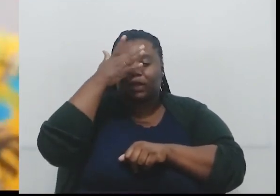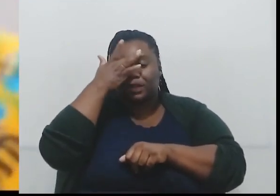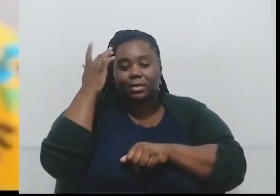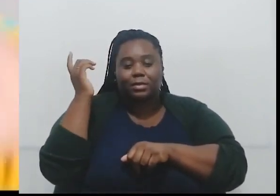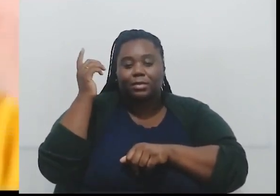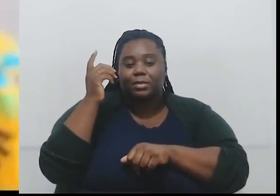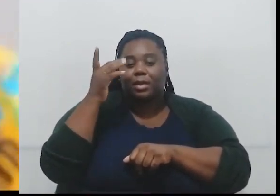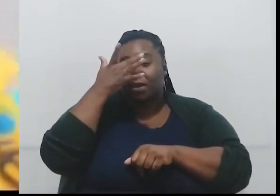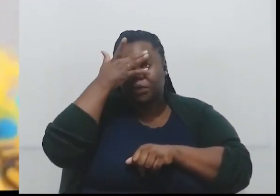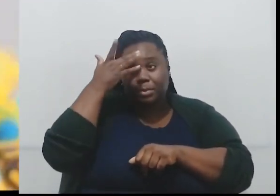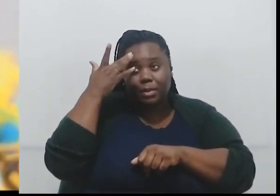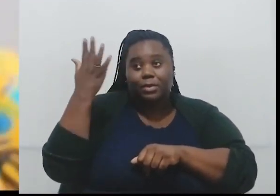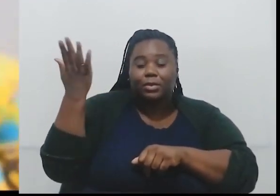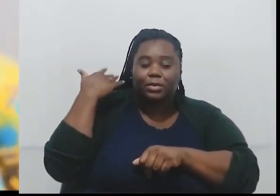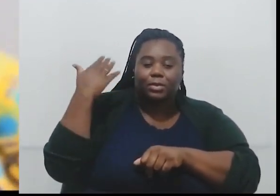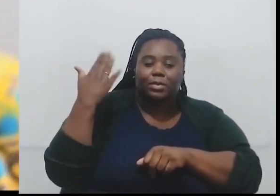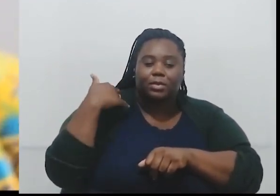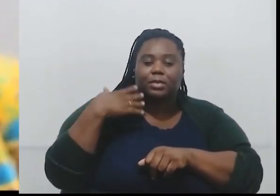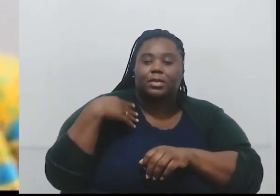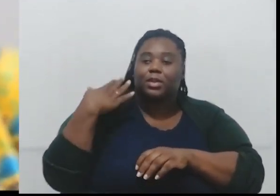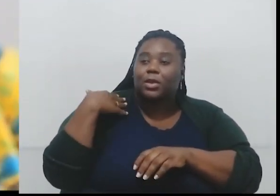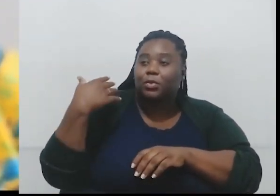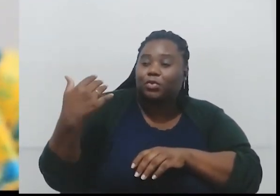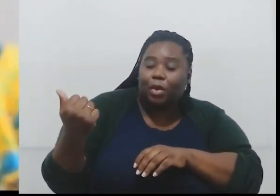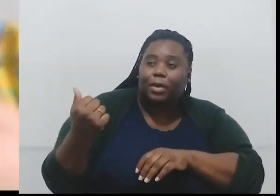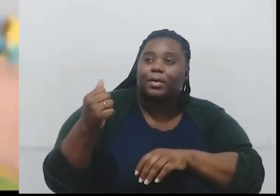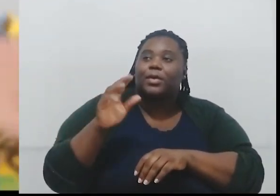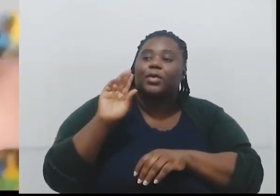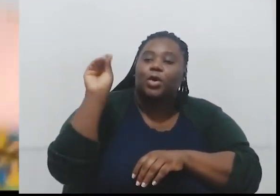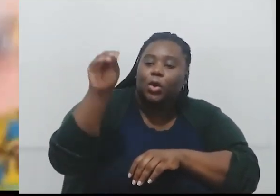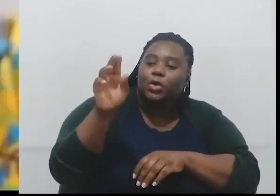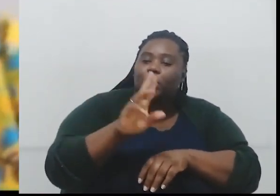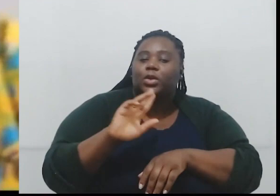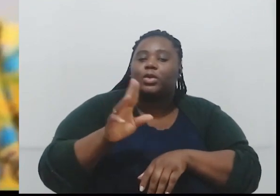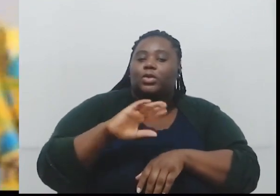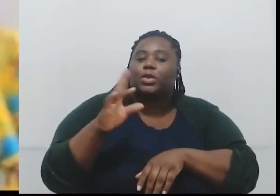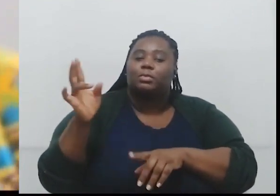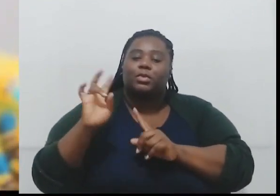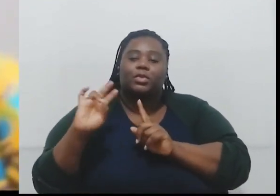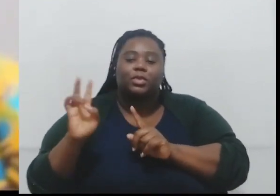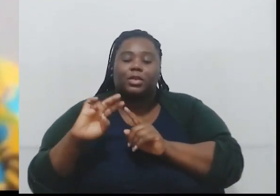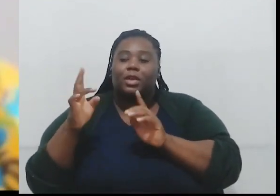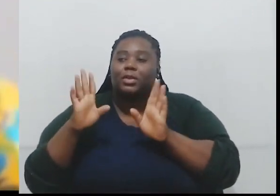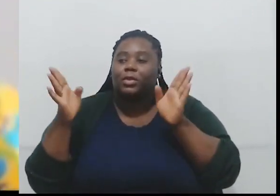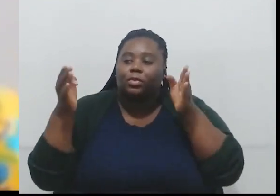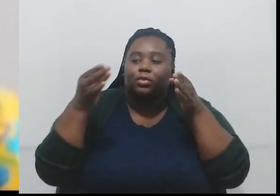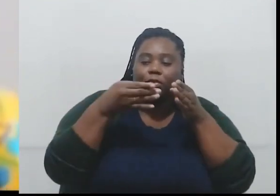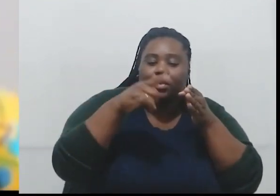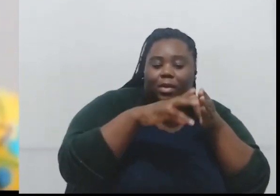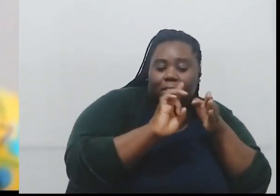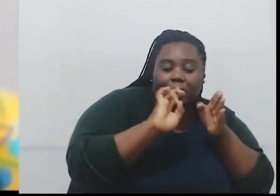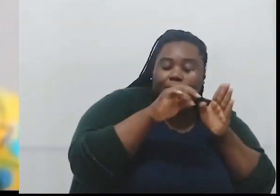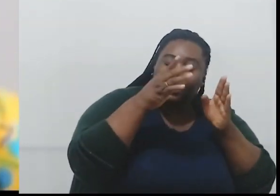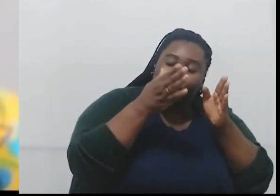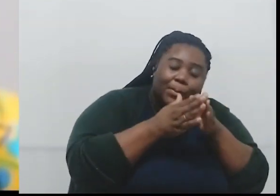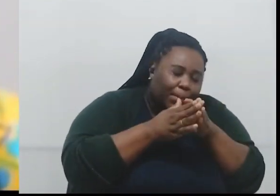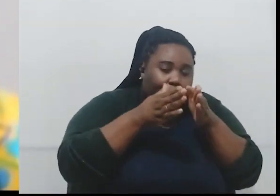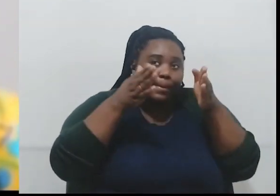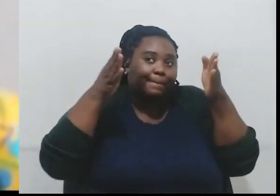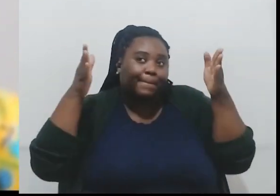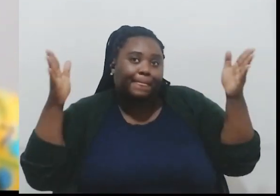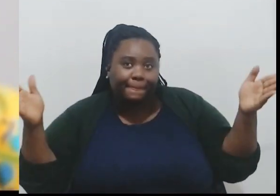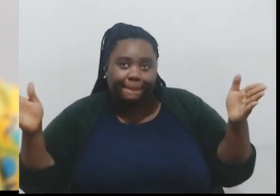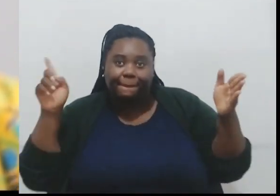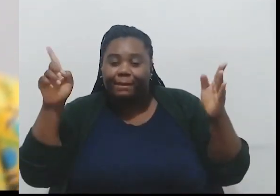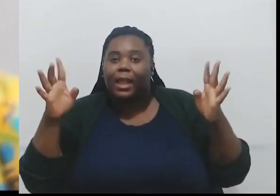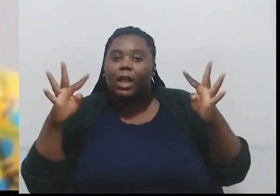eu chamei de ancestrais bichas, assim, e bichas no sentido muito amplo, né, que é toda essa